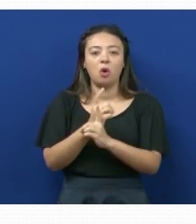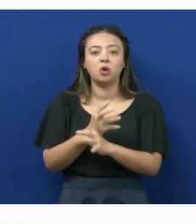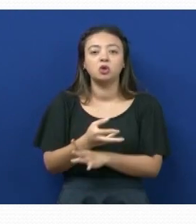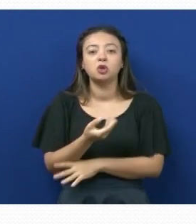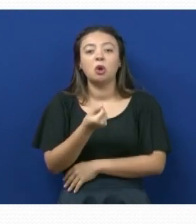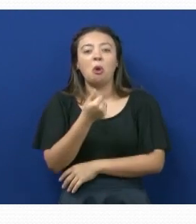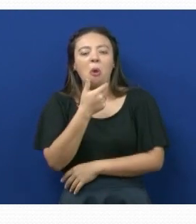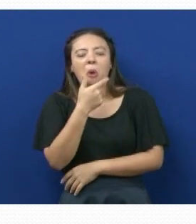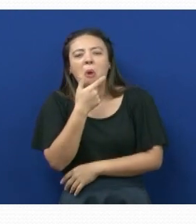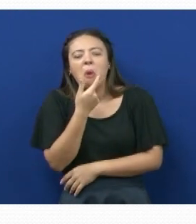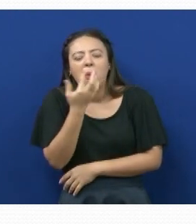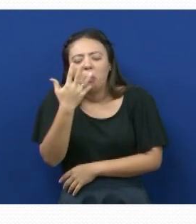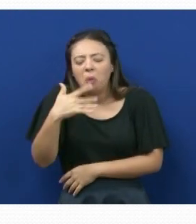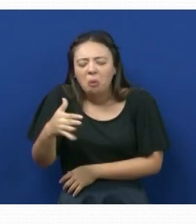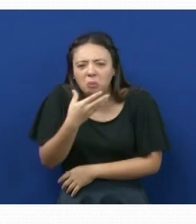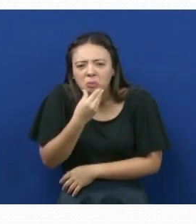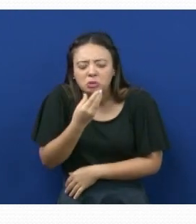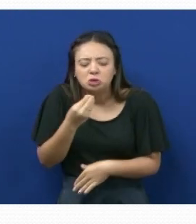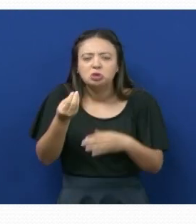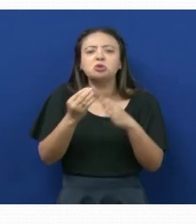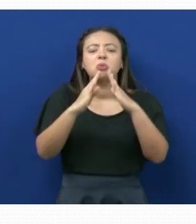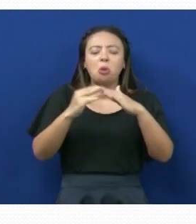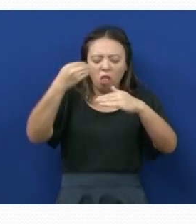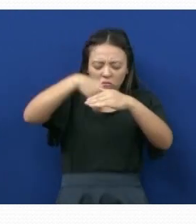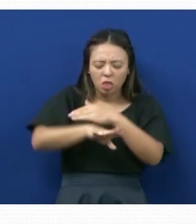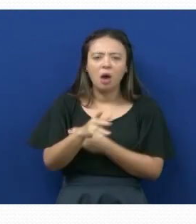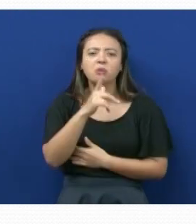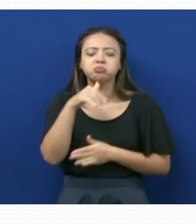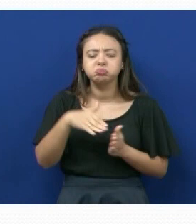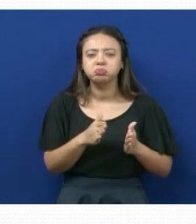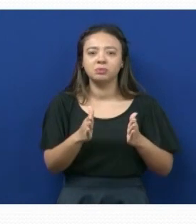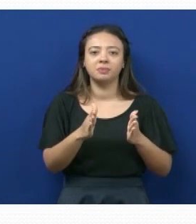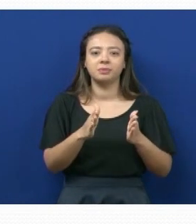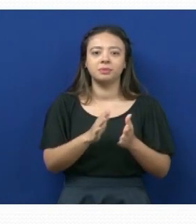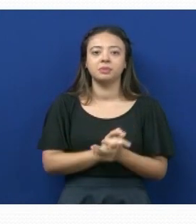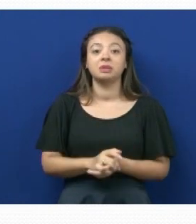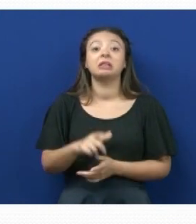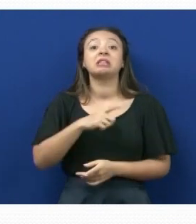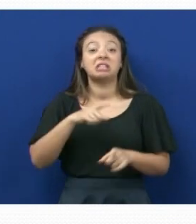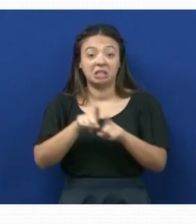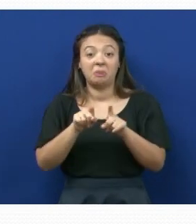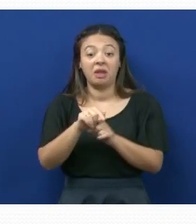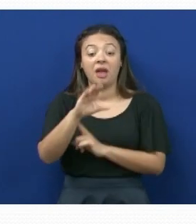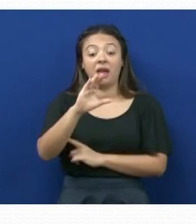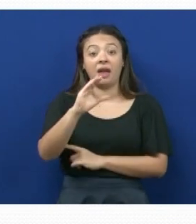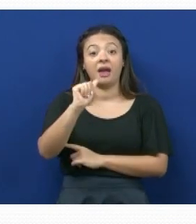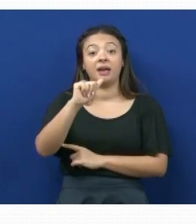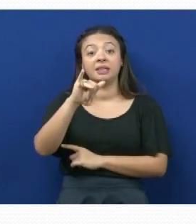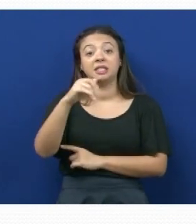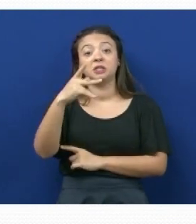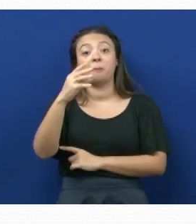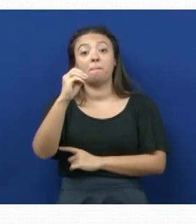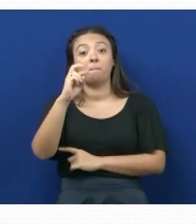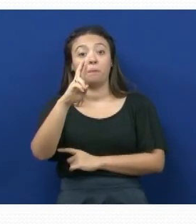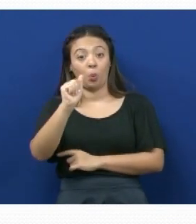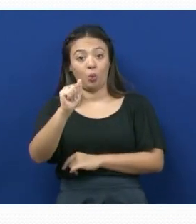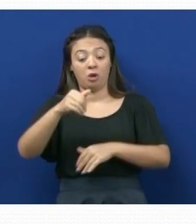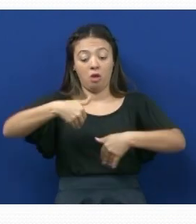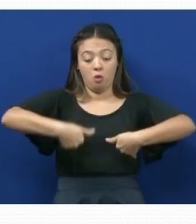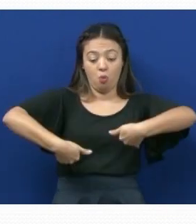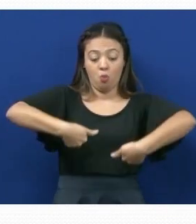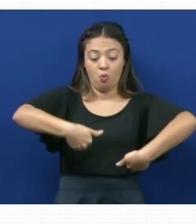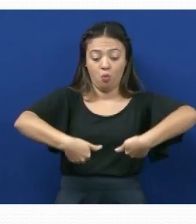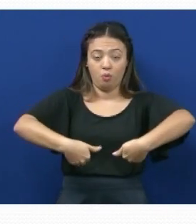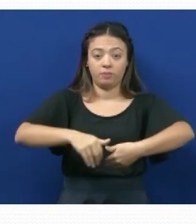e jeitado que mora dentro do rio. Ah, e tem que ver a capora. Grandão que nem ele